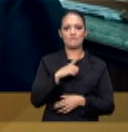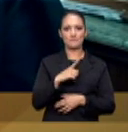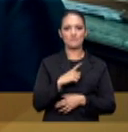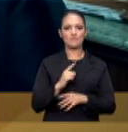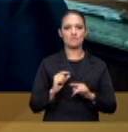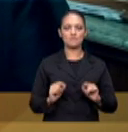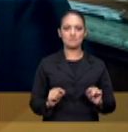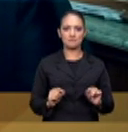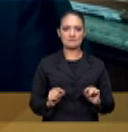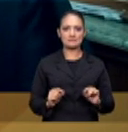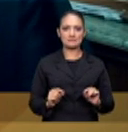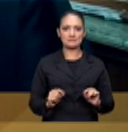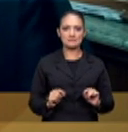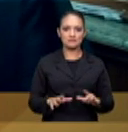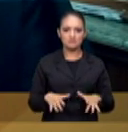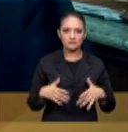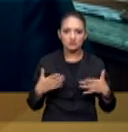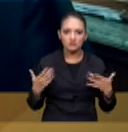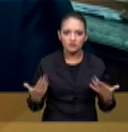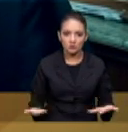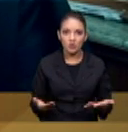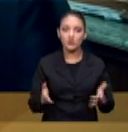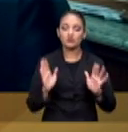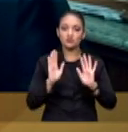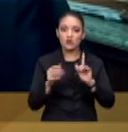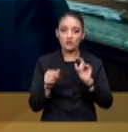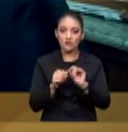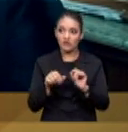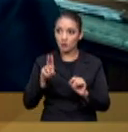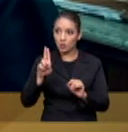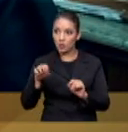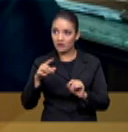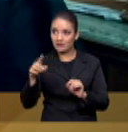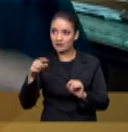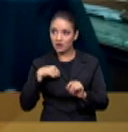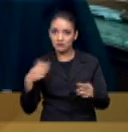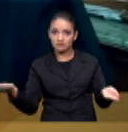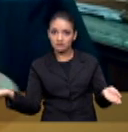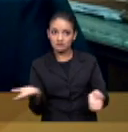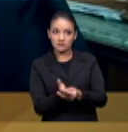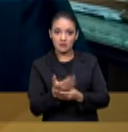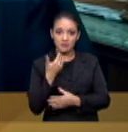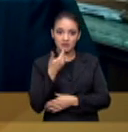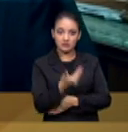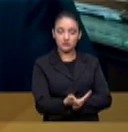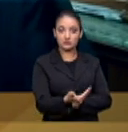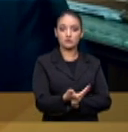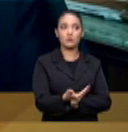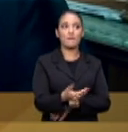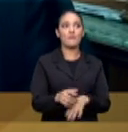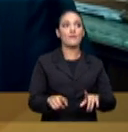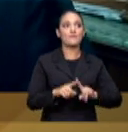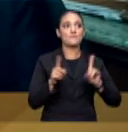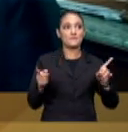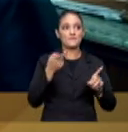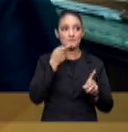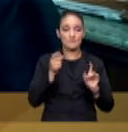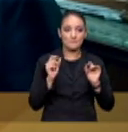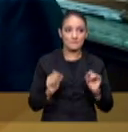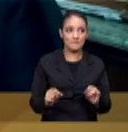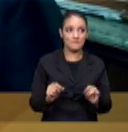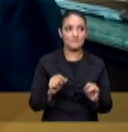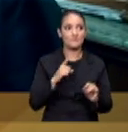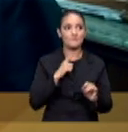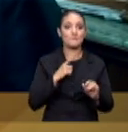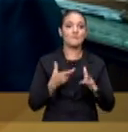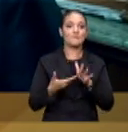momento em que a rescisória foi ajuizada pela União, muito embora visando afastar do cenário